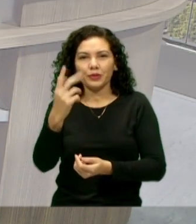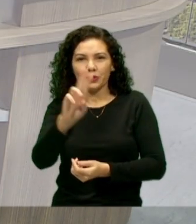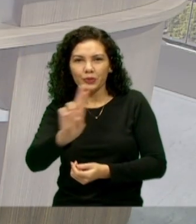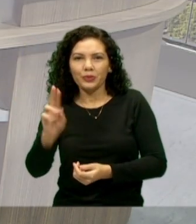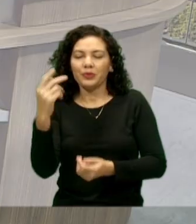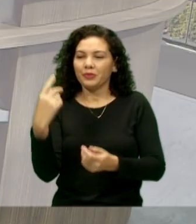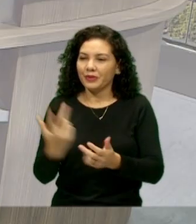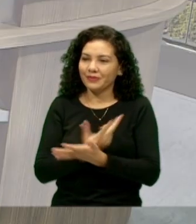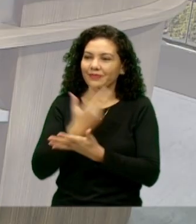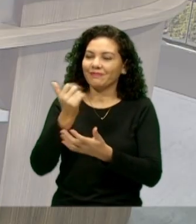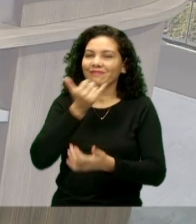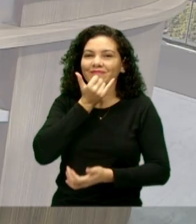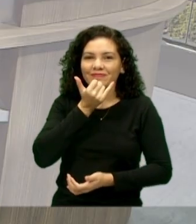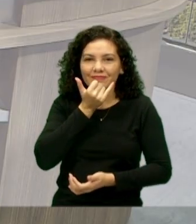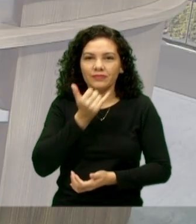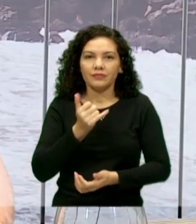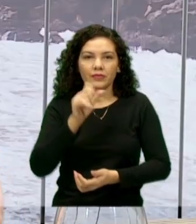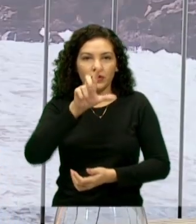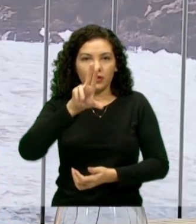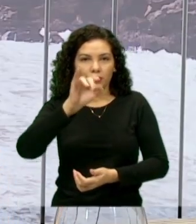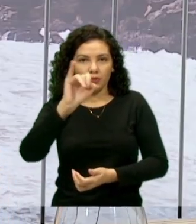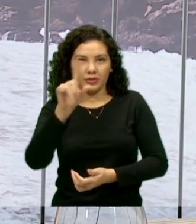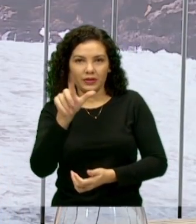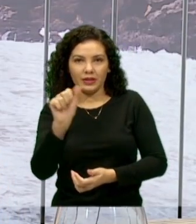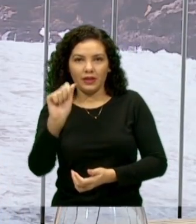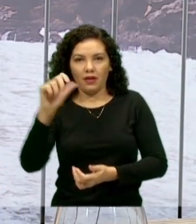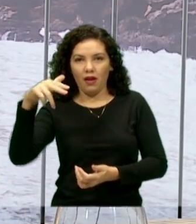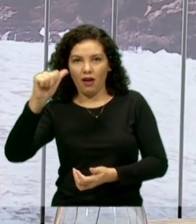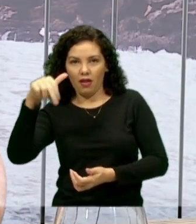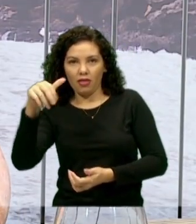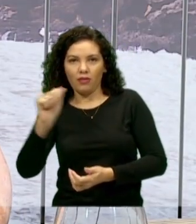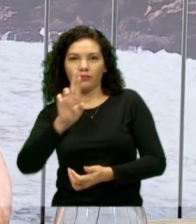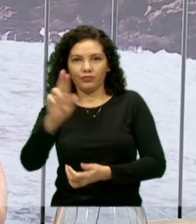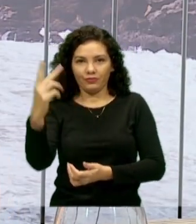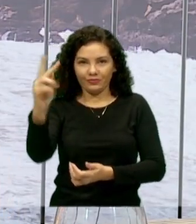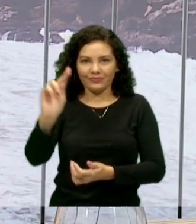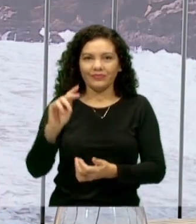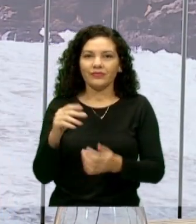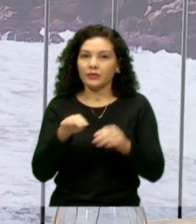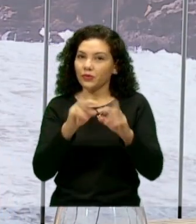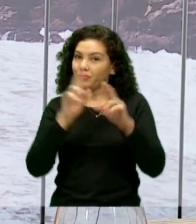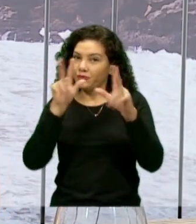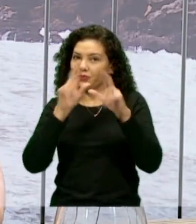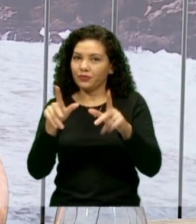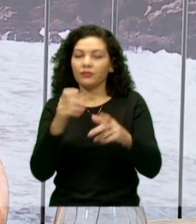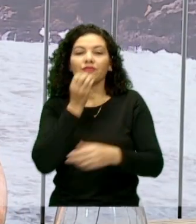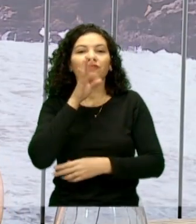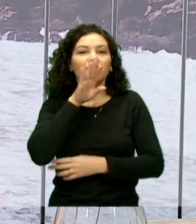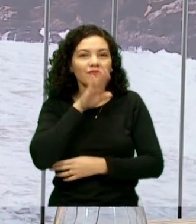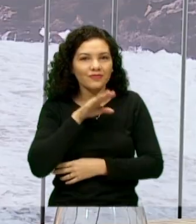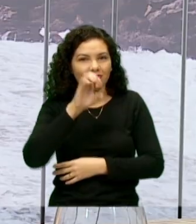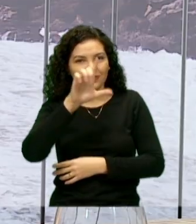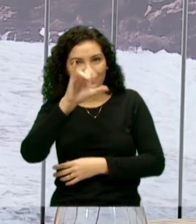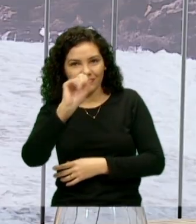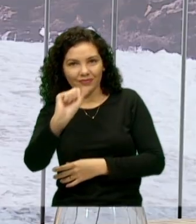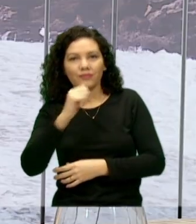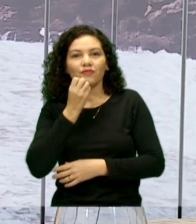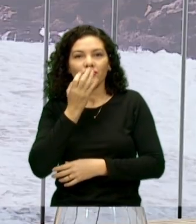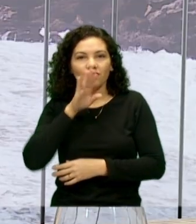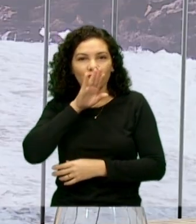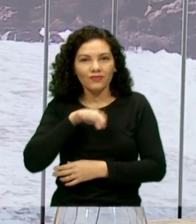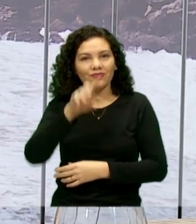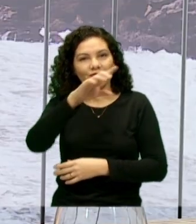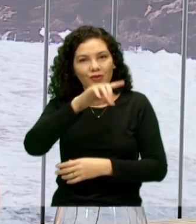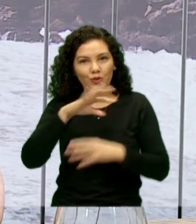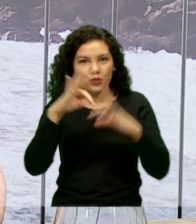nome, desculpa. Luísa Ana não é comum. É. Boa tarde, Elis. Boa tarde,